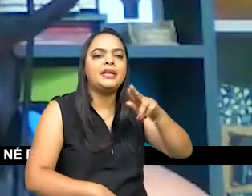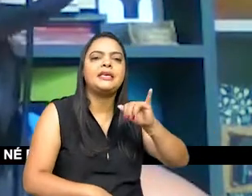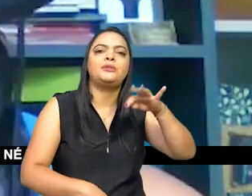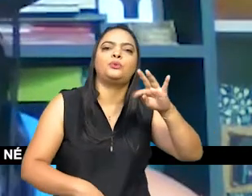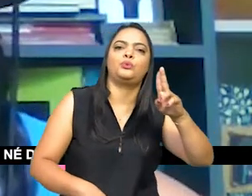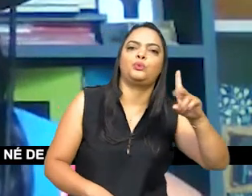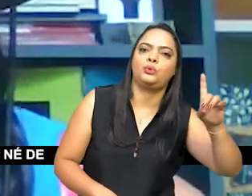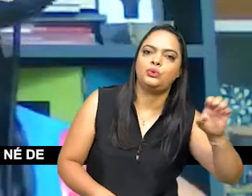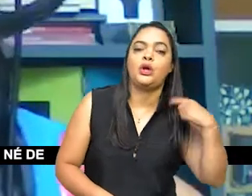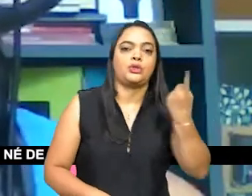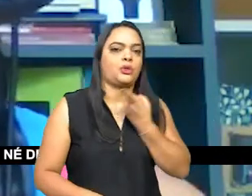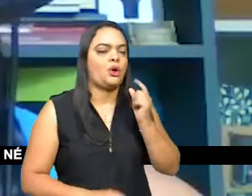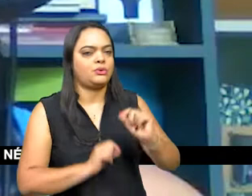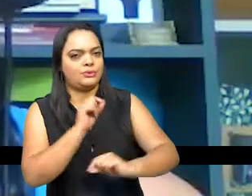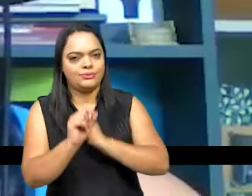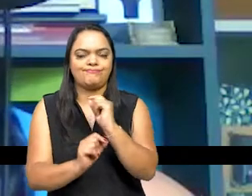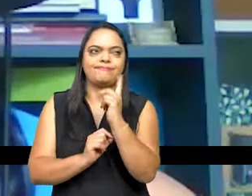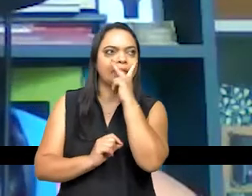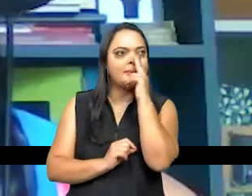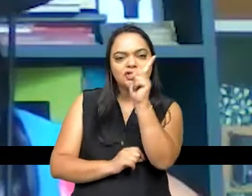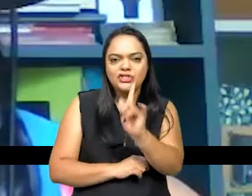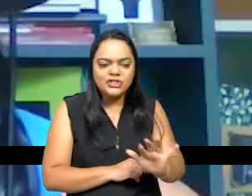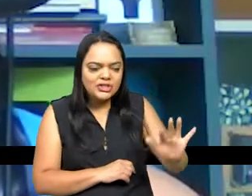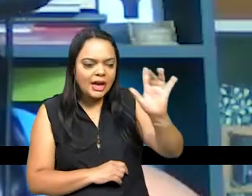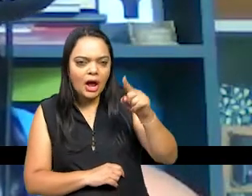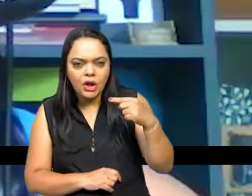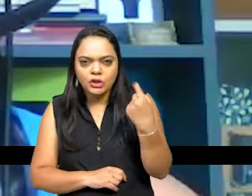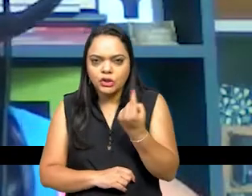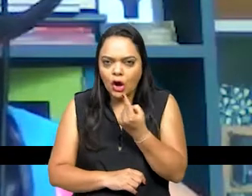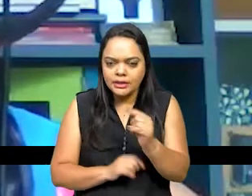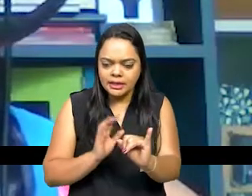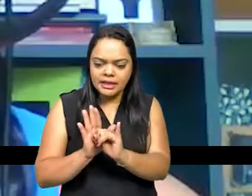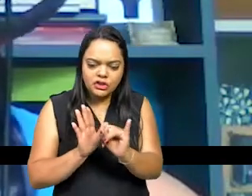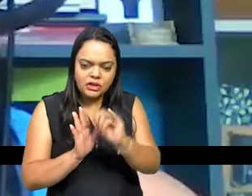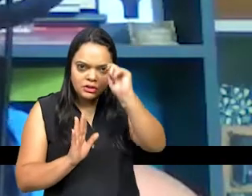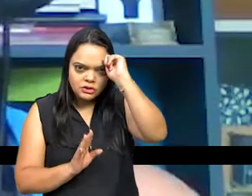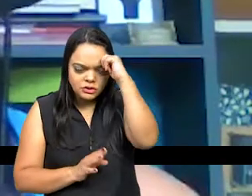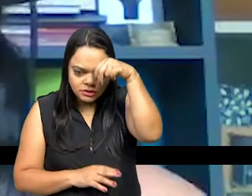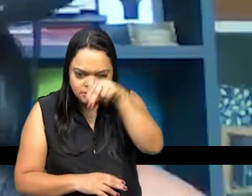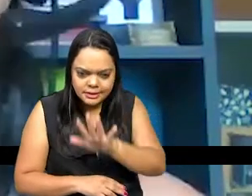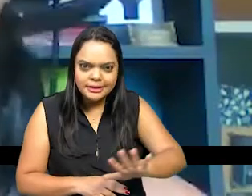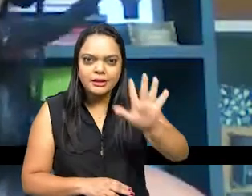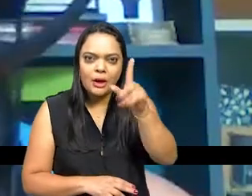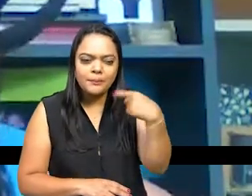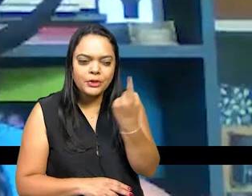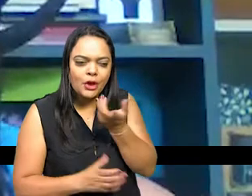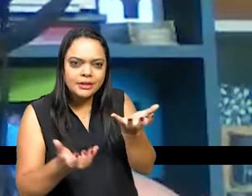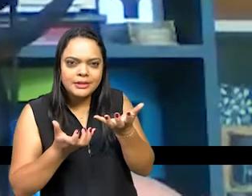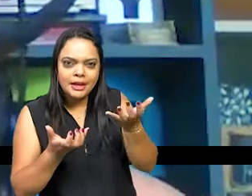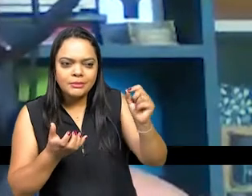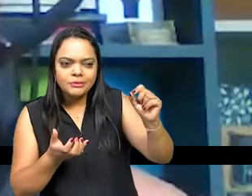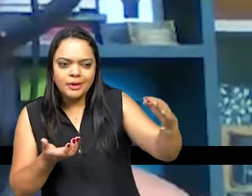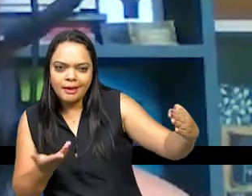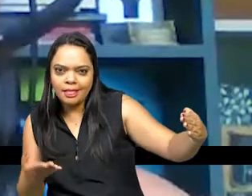sobre isso, nós construímos, né, de uma forma assim, geral, a nossa identidade negra nacional, desejando esse lugar